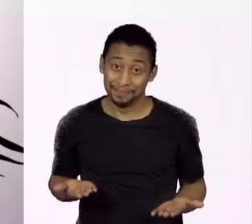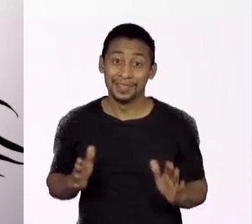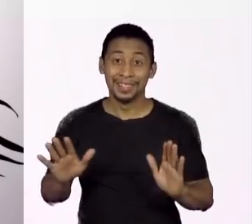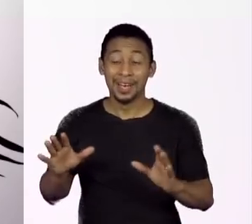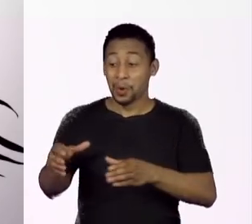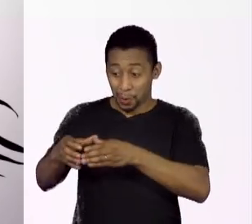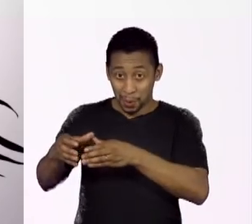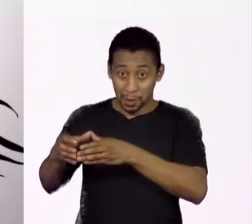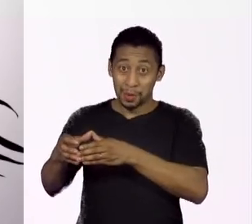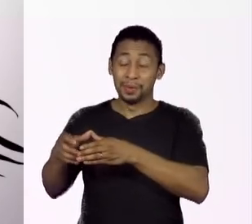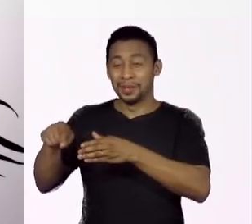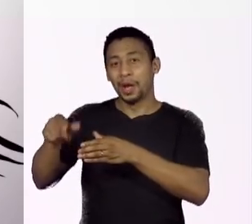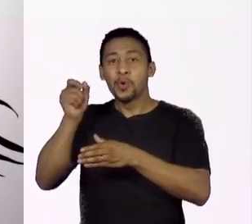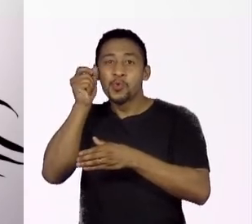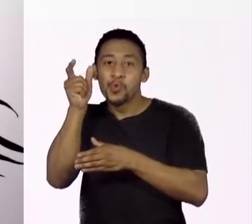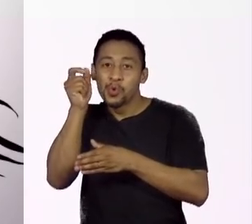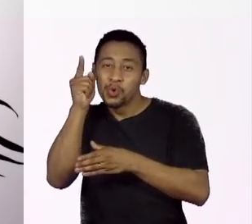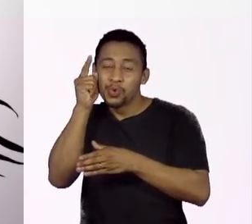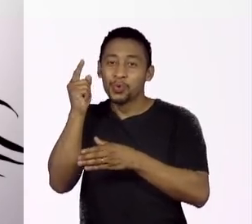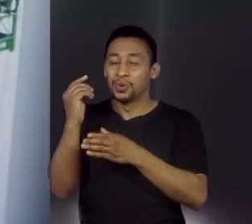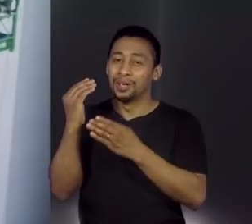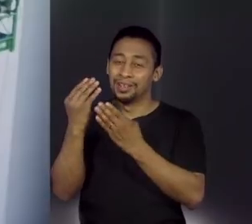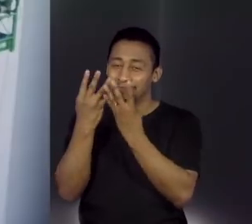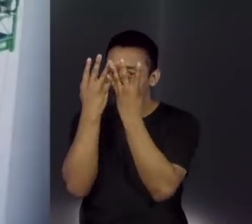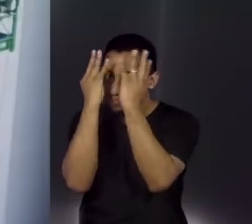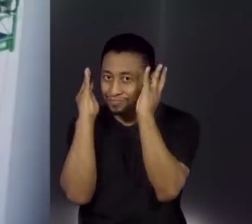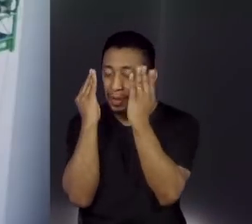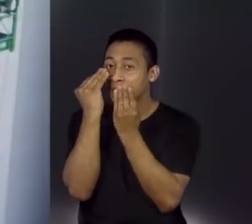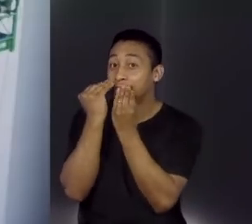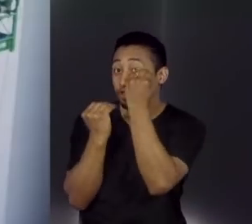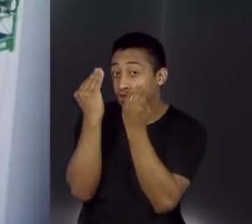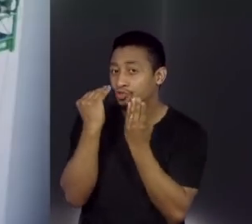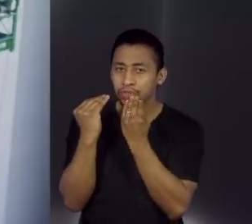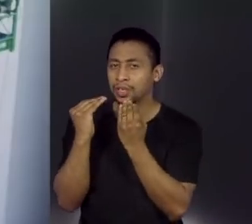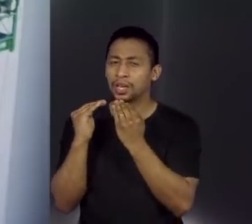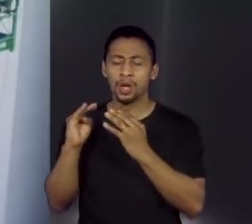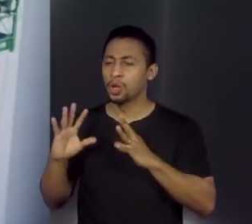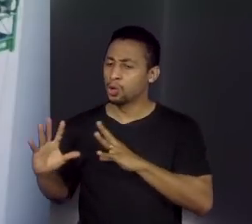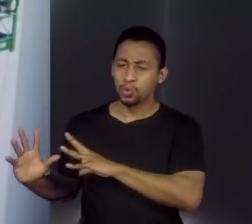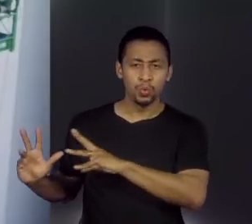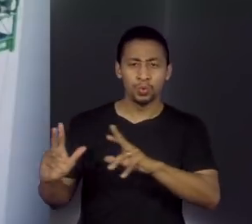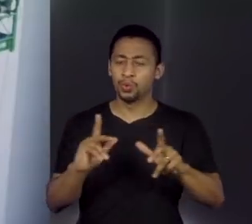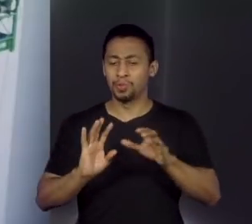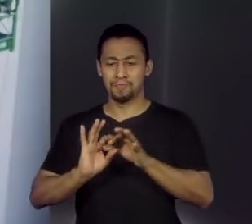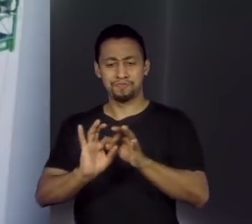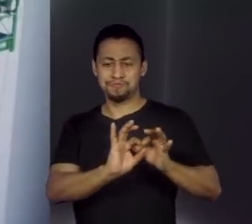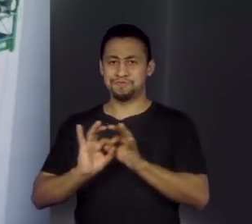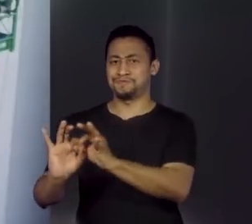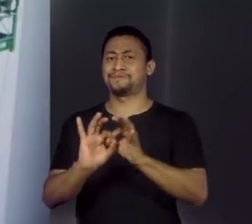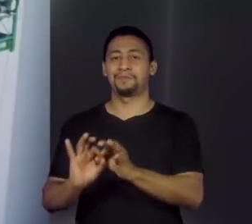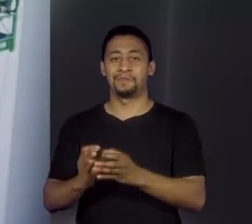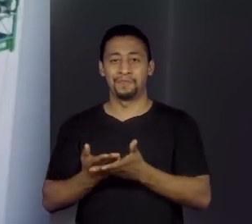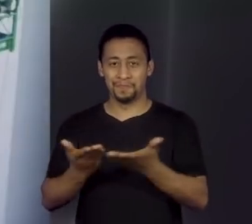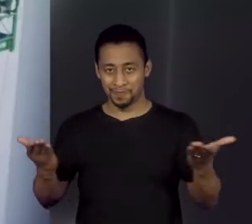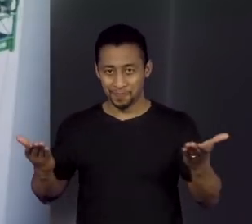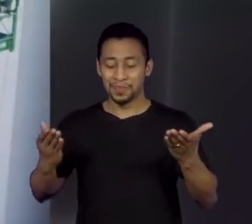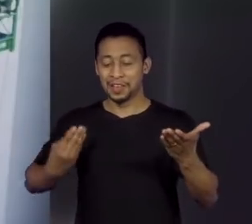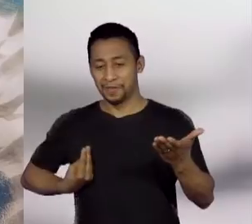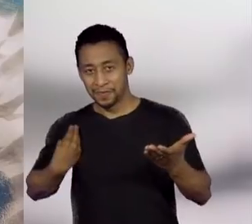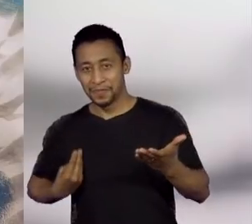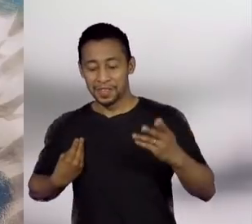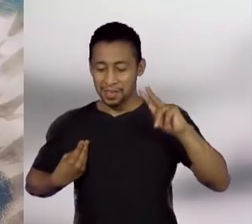Na nossa cultura, tudo isso se relaciona, e especialmente com relação às